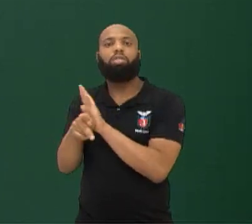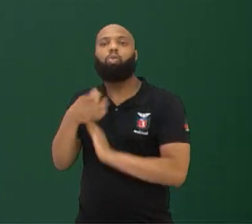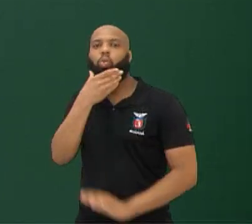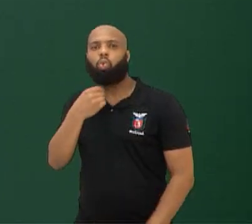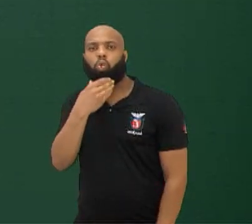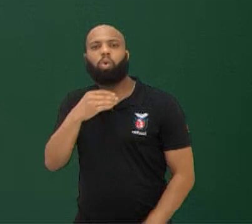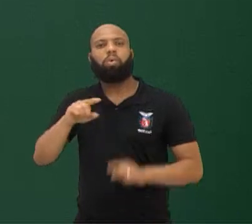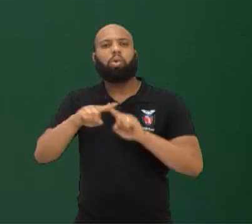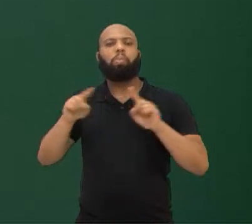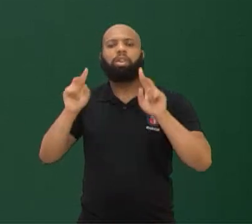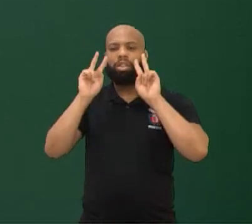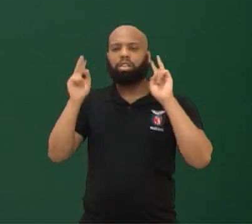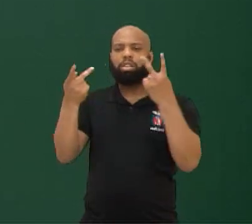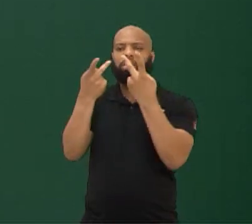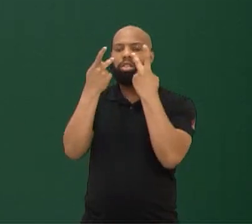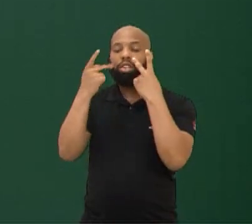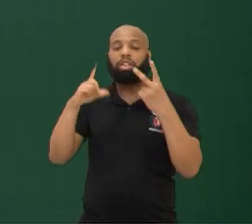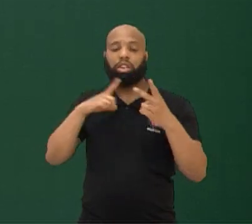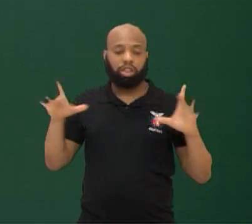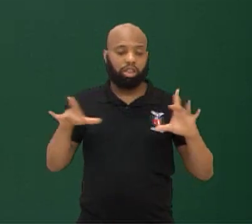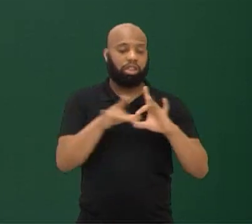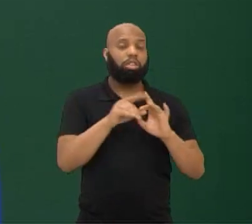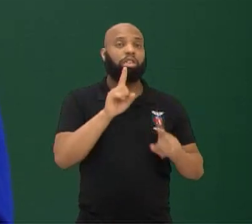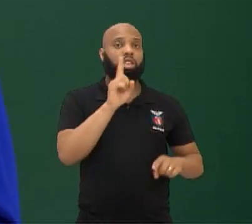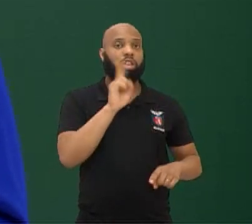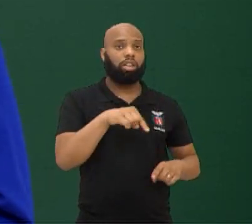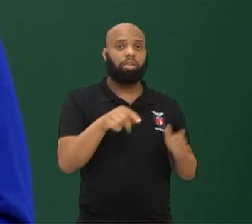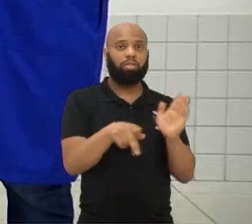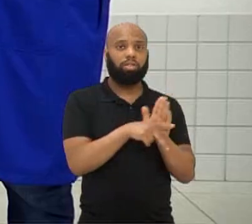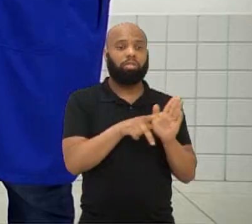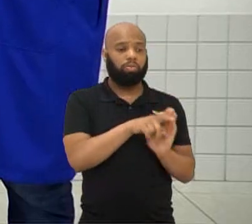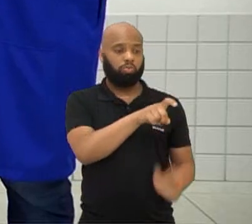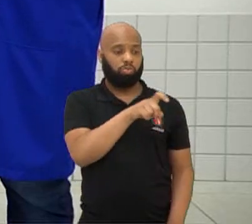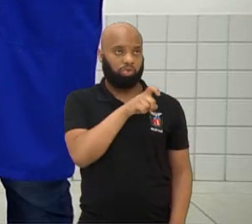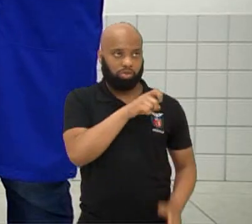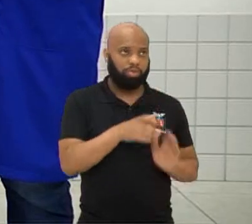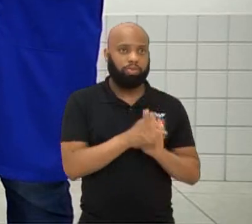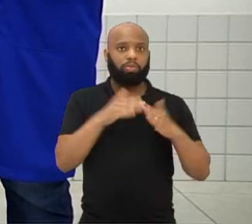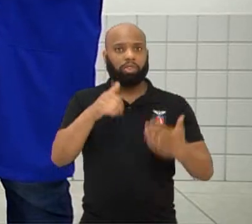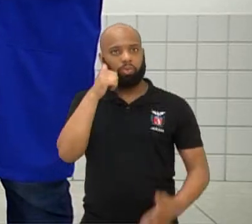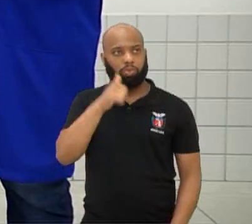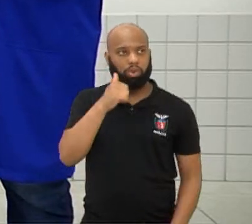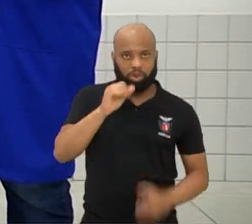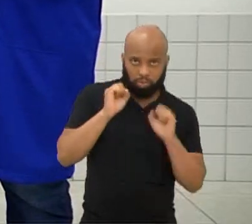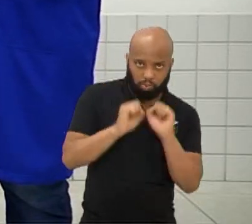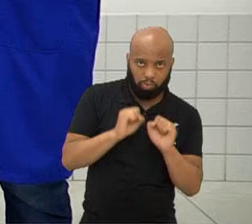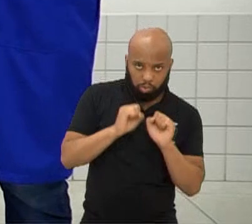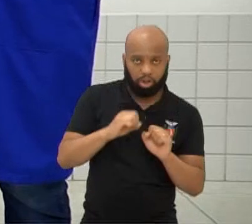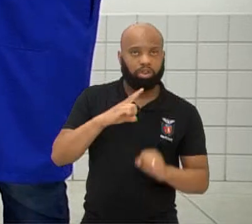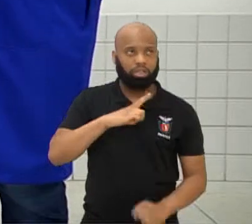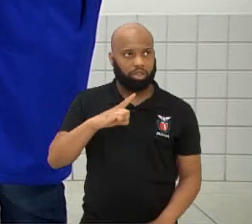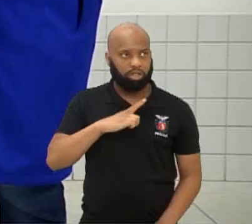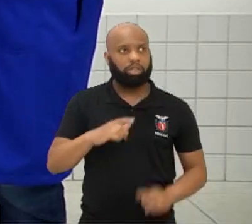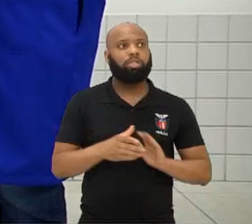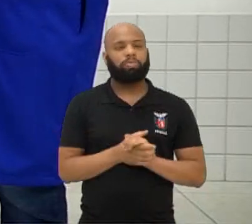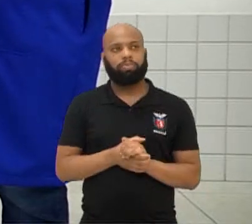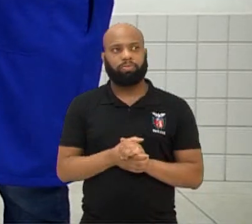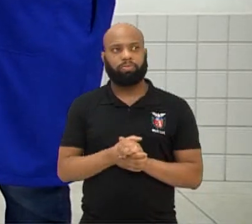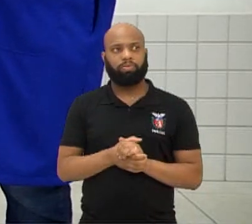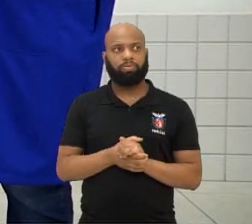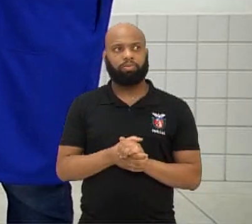vai estar ligado ao X, tá? Vai ser ligado ao sexo X. Então, a mulher ela pode ser portadora